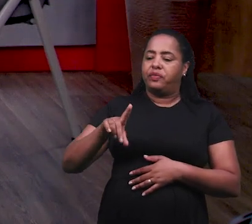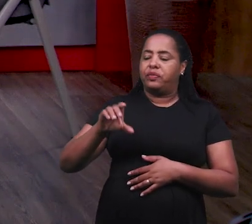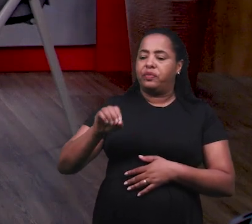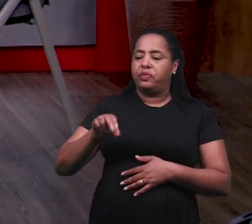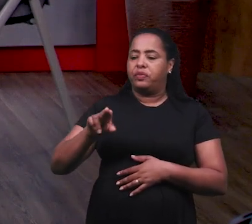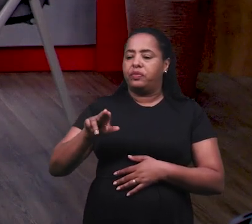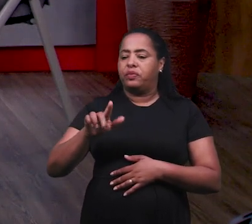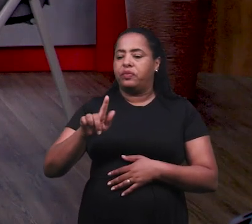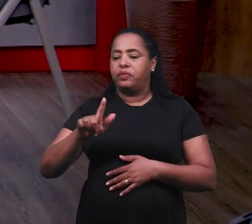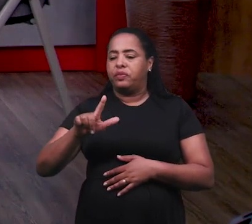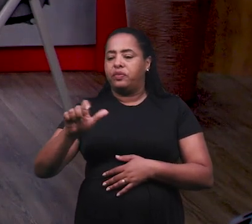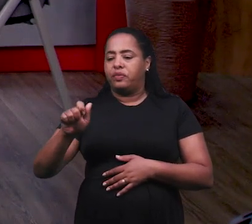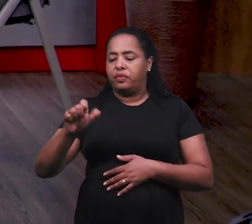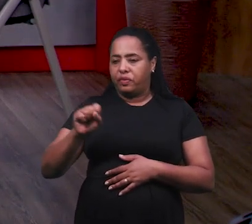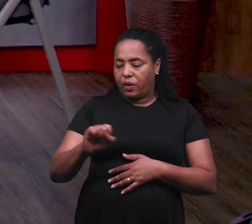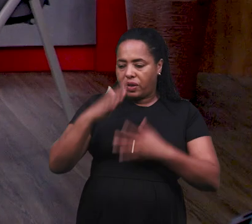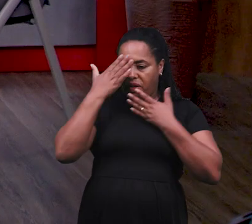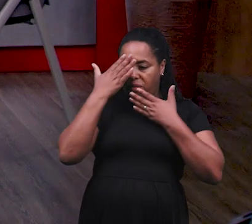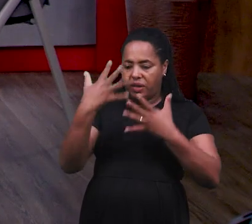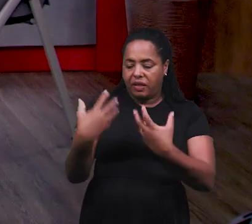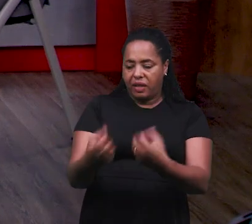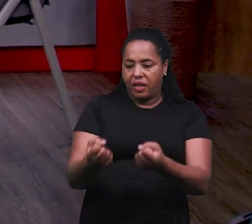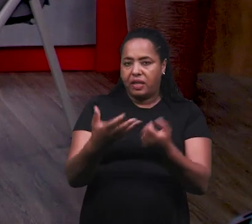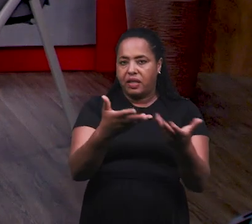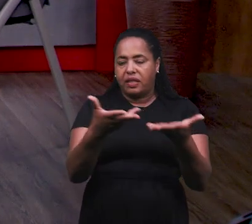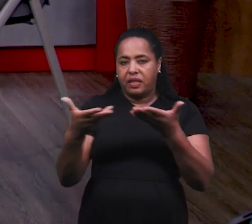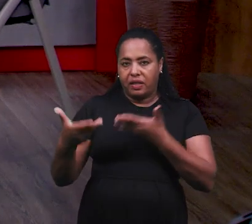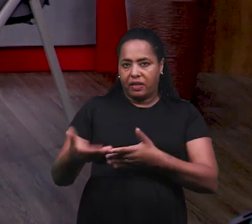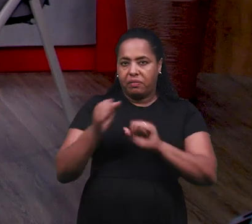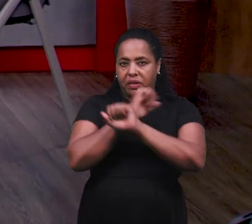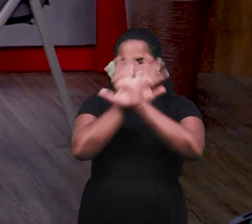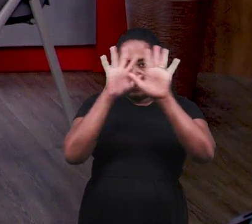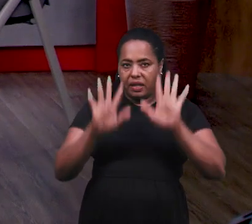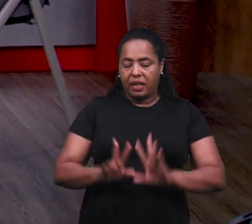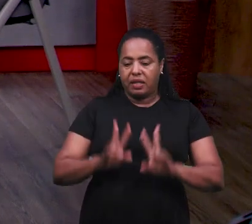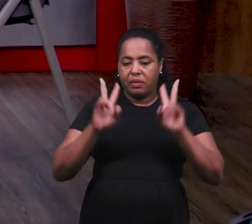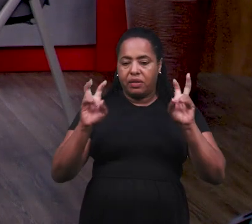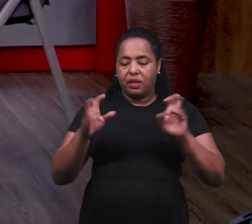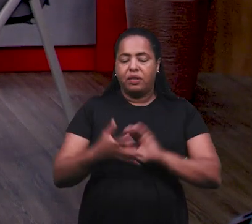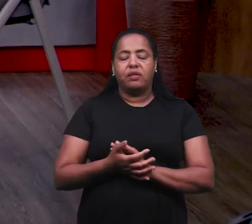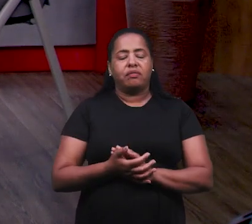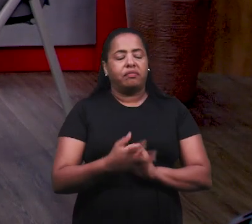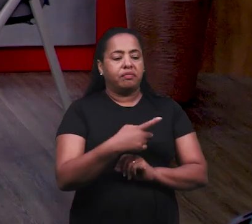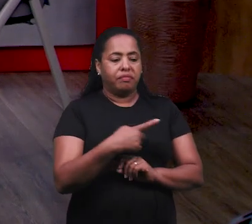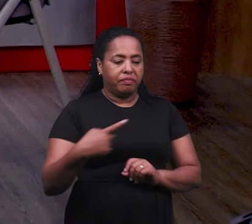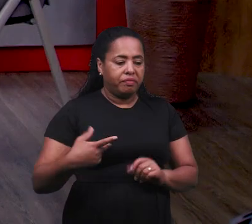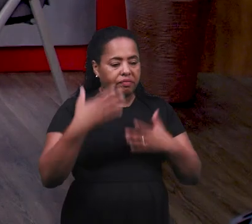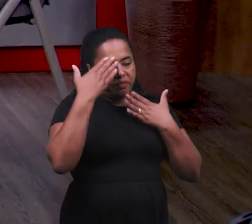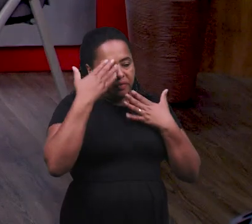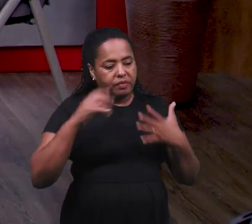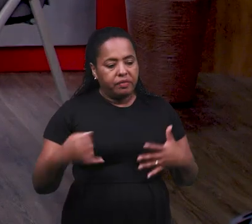Spangero. Muito obrigado, pastor, por aceitar nosso convite, trazer aqui os esclarecimentos. Amém. Pastor Marcos, eu agradeço a